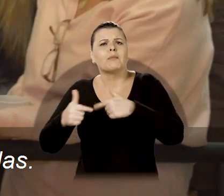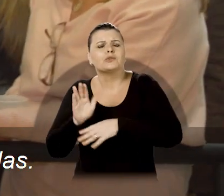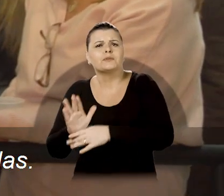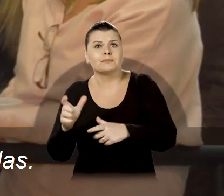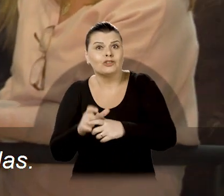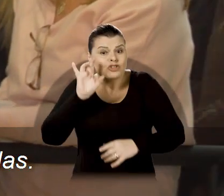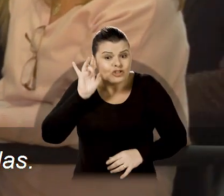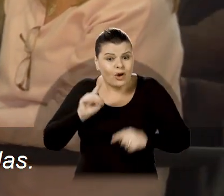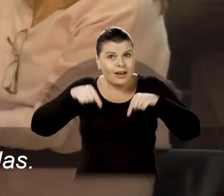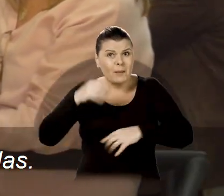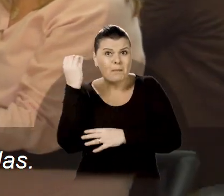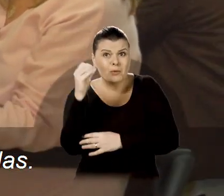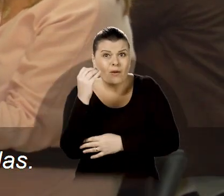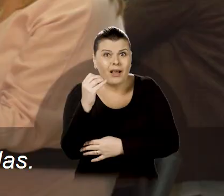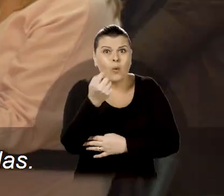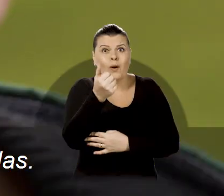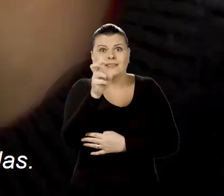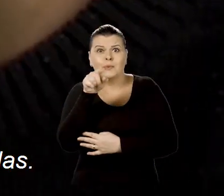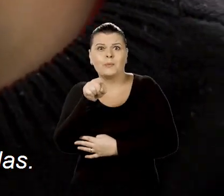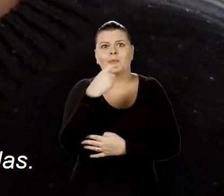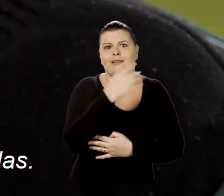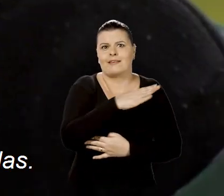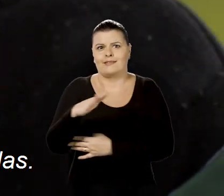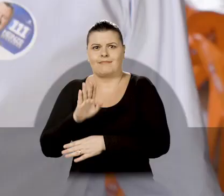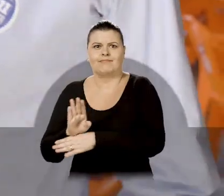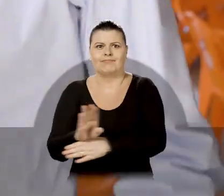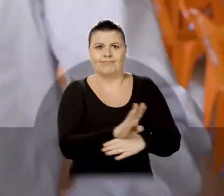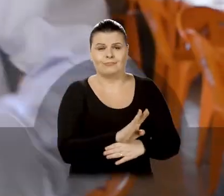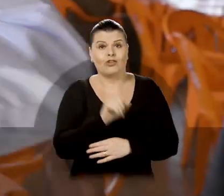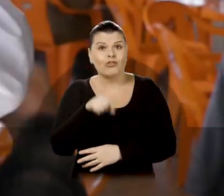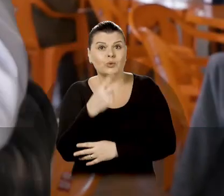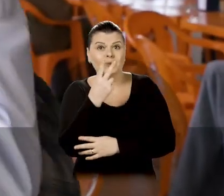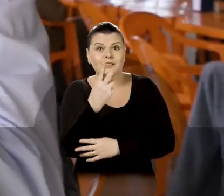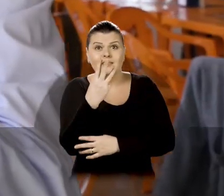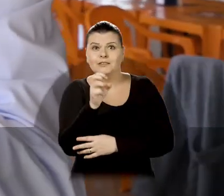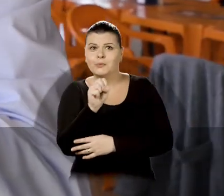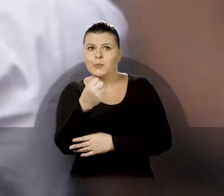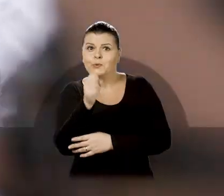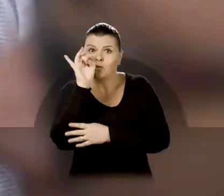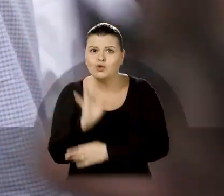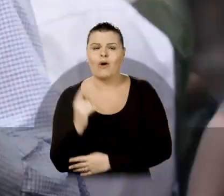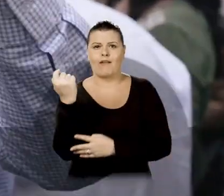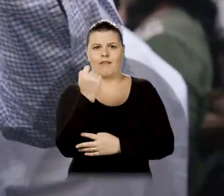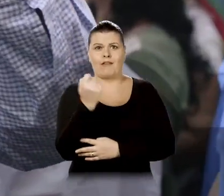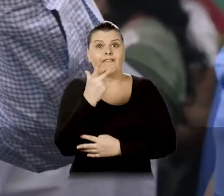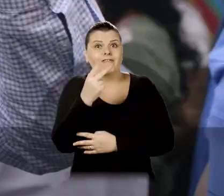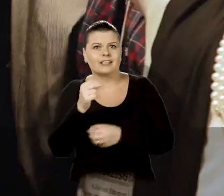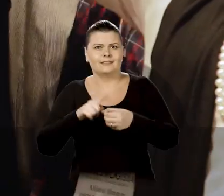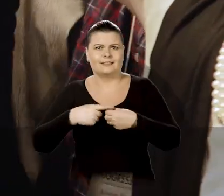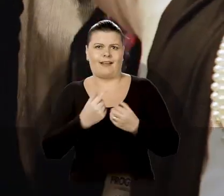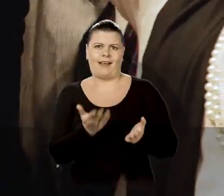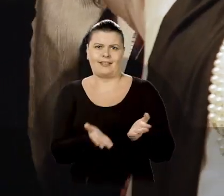em Porto Alegre, são quase 5 mil crianças beneficiadas. Foram 238 só no Rio Grande do Sul, 20